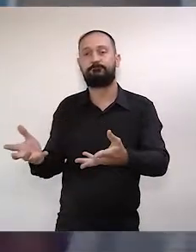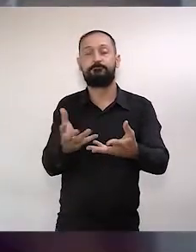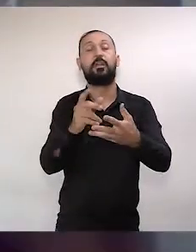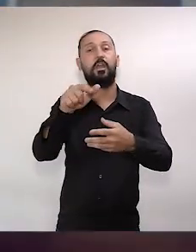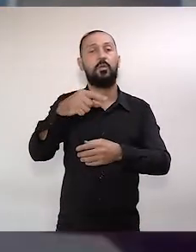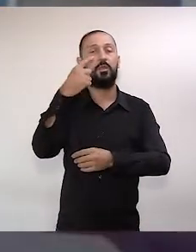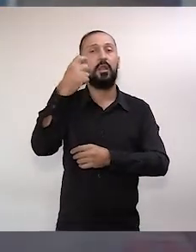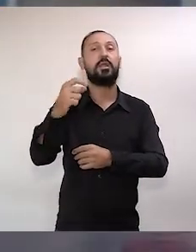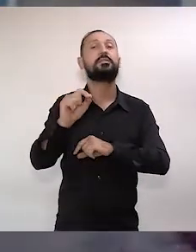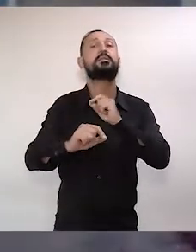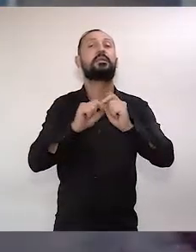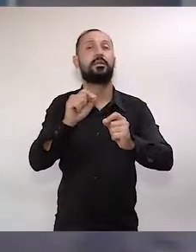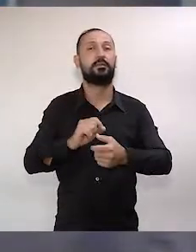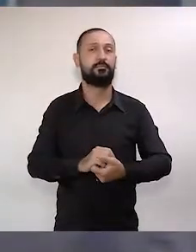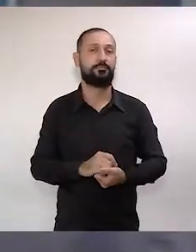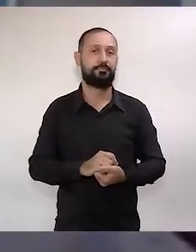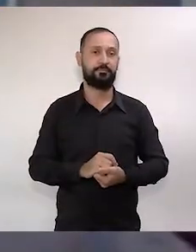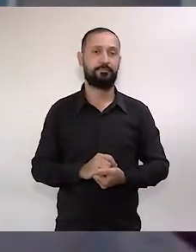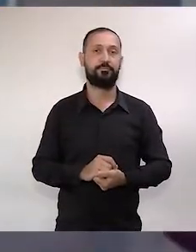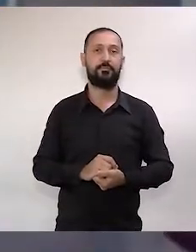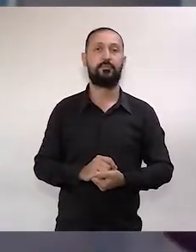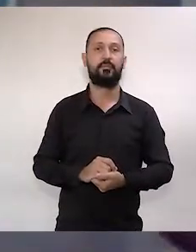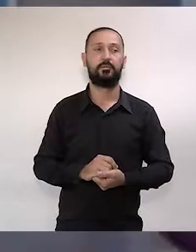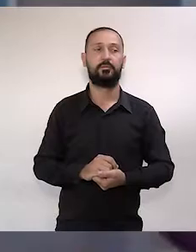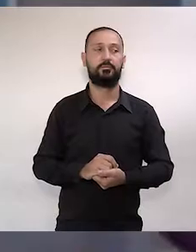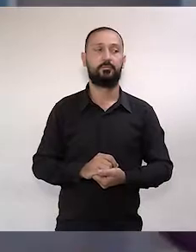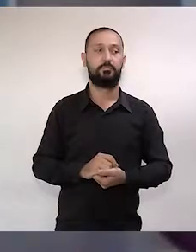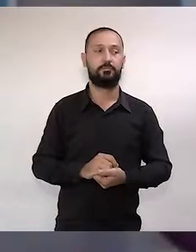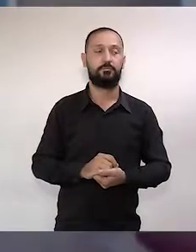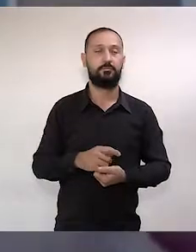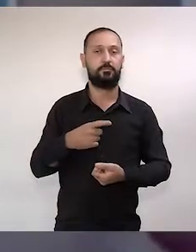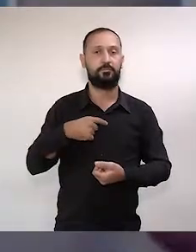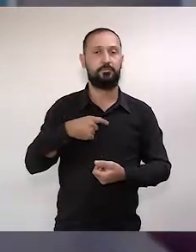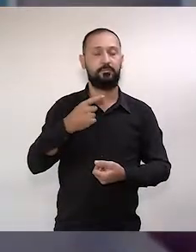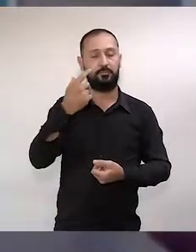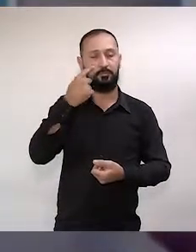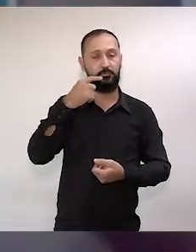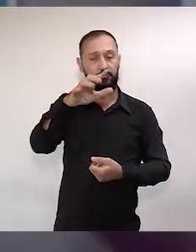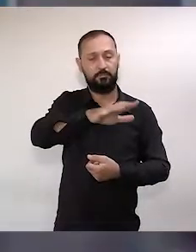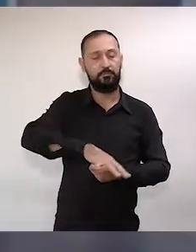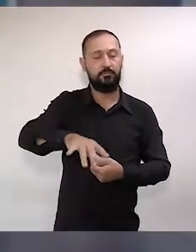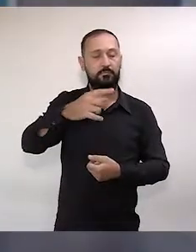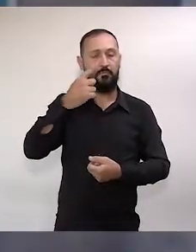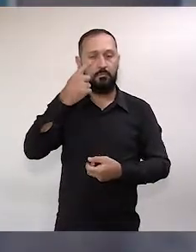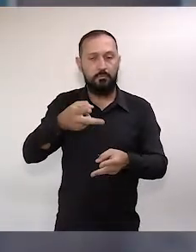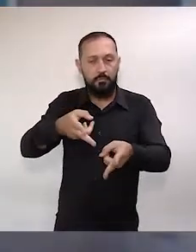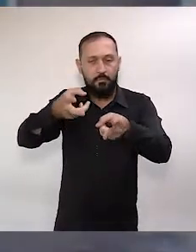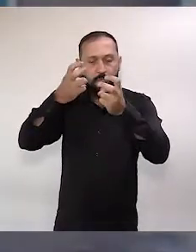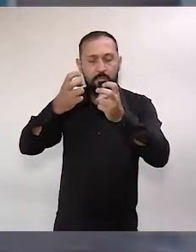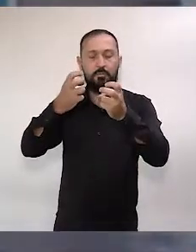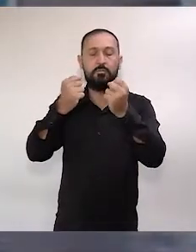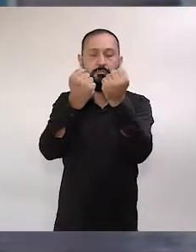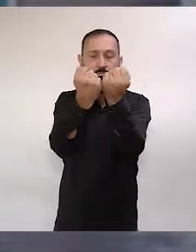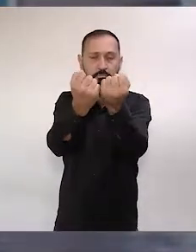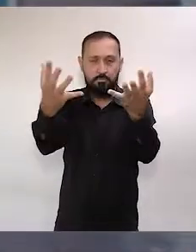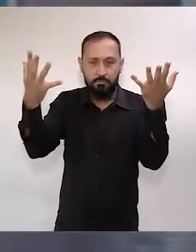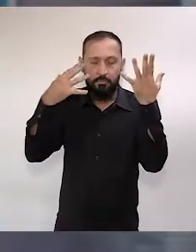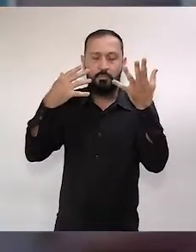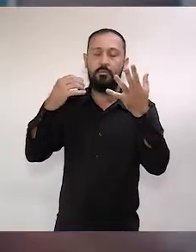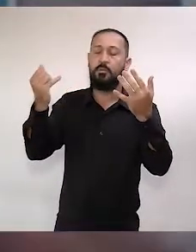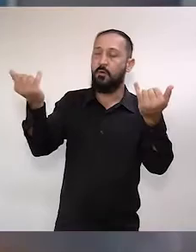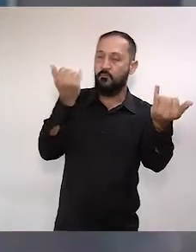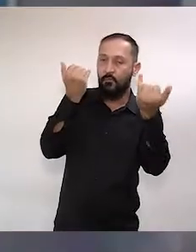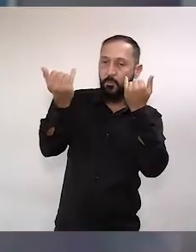moléculas dentro dessa peneira. A parte interessante de tudo isso é você conseguir observar a natureza e da natureza